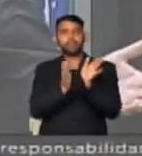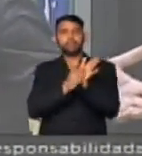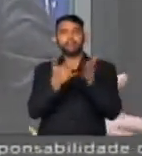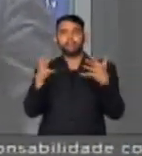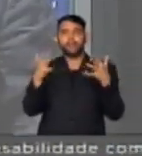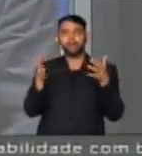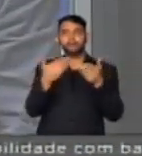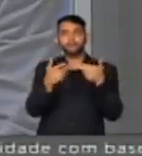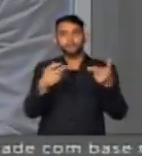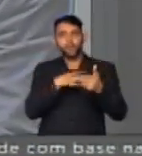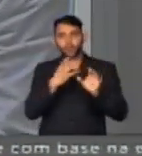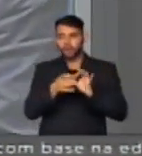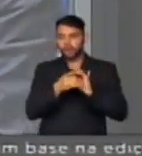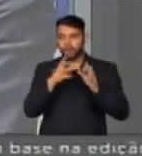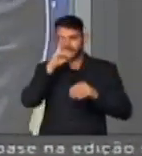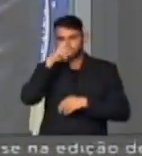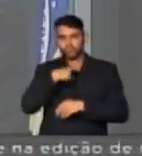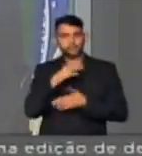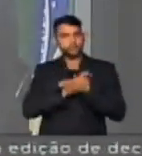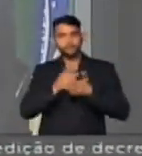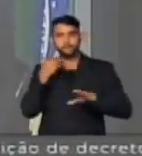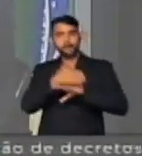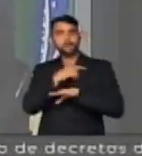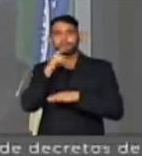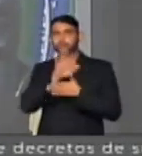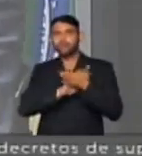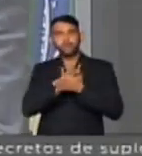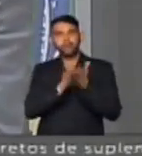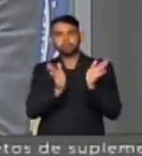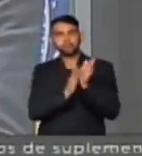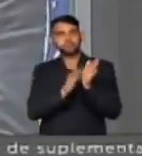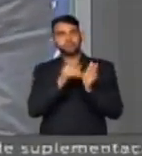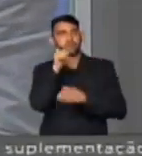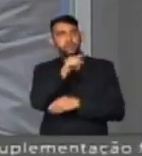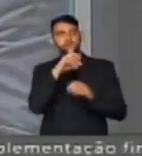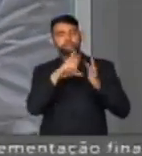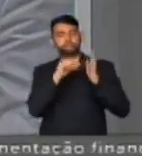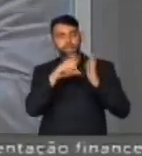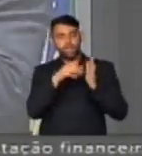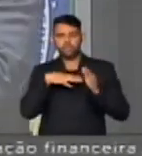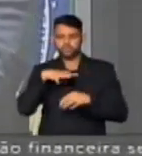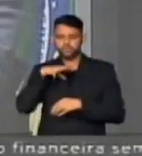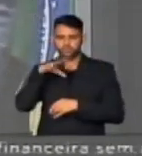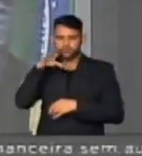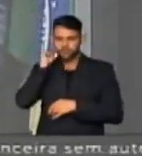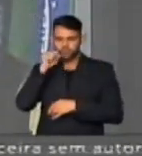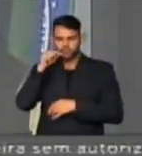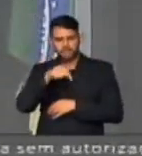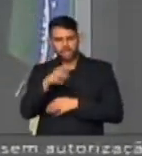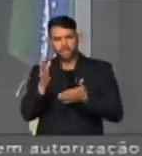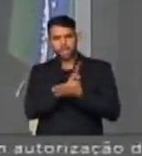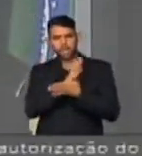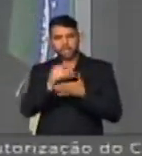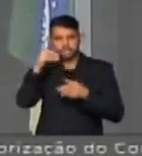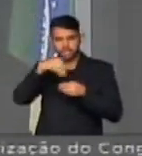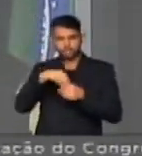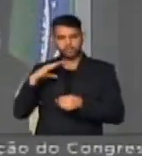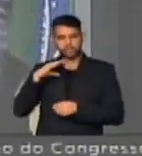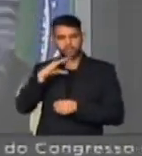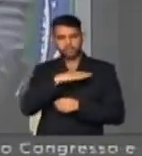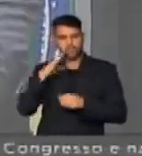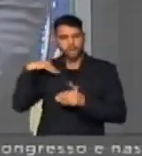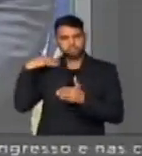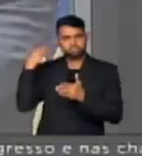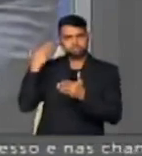Senão, por livre e espontânea vontade, não vai ninguém. Eu ouço aqui e nas comissões ao longo